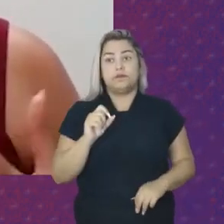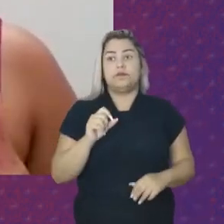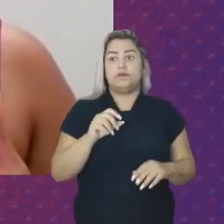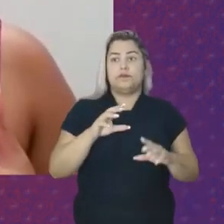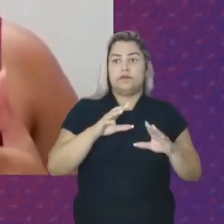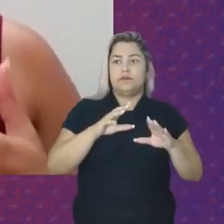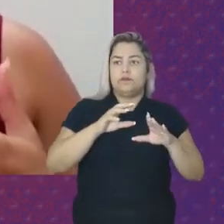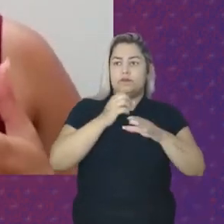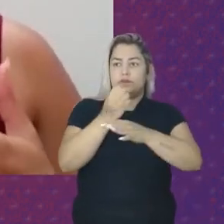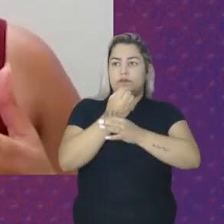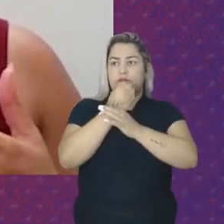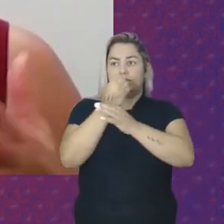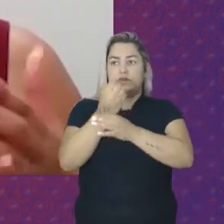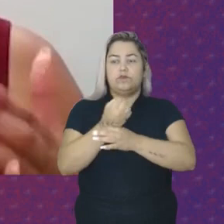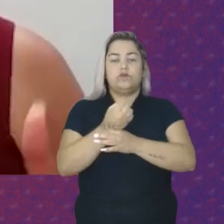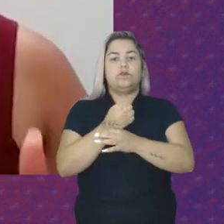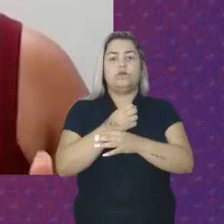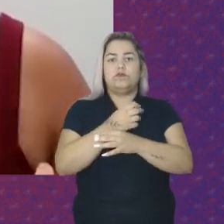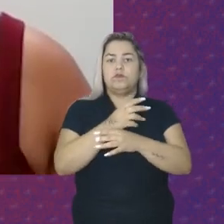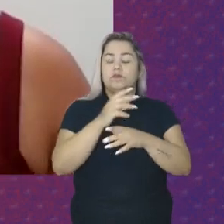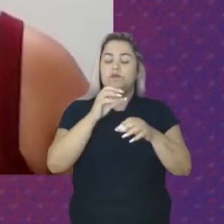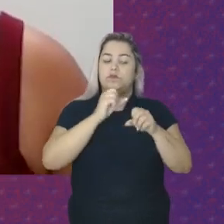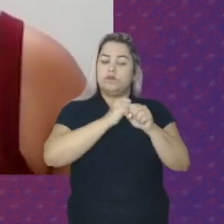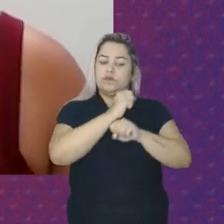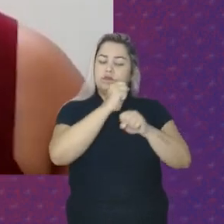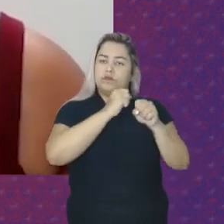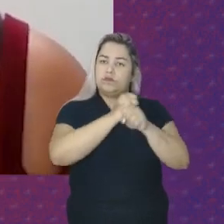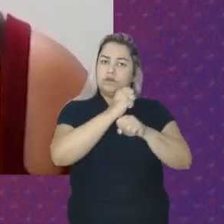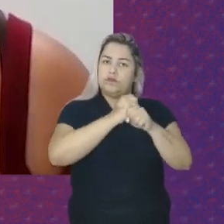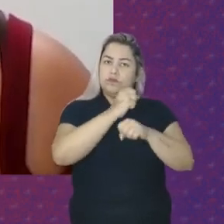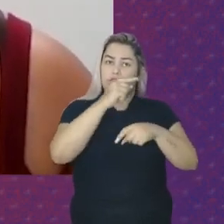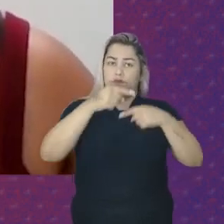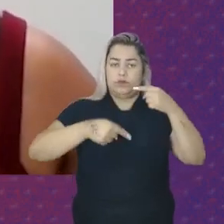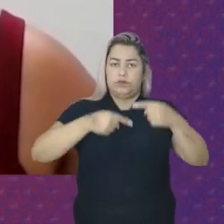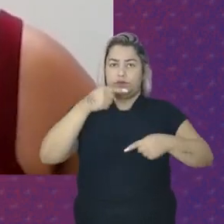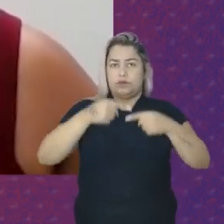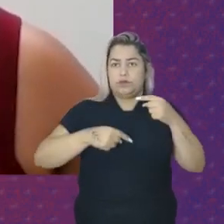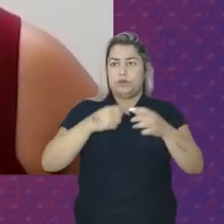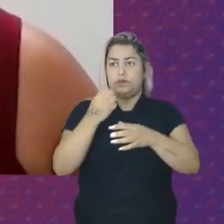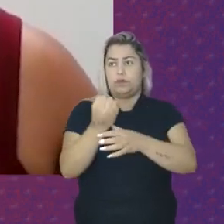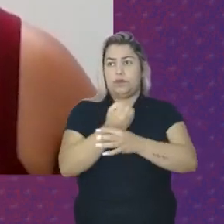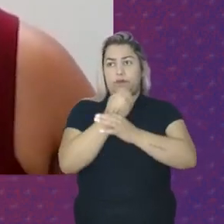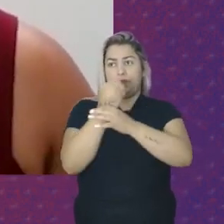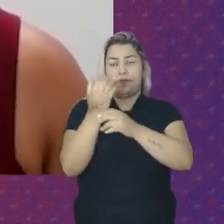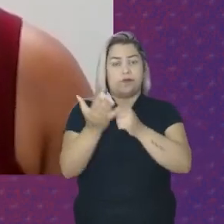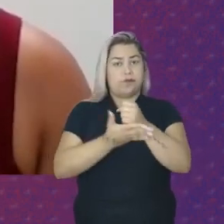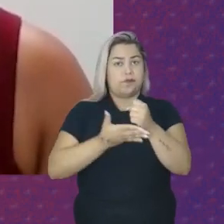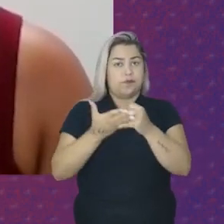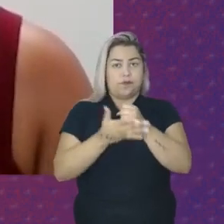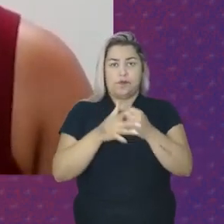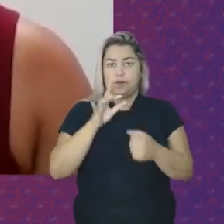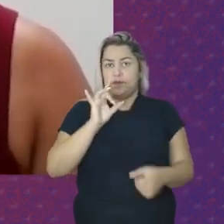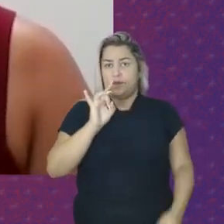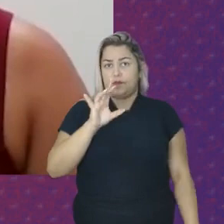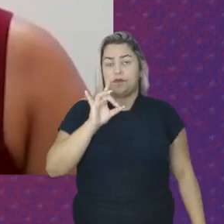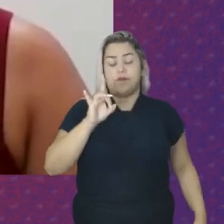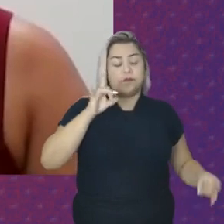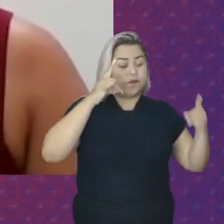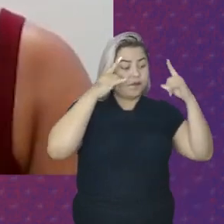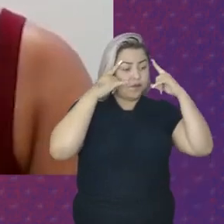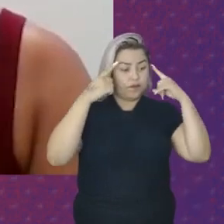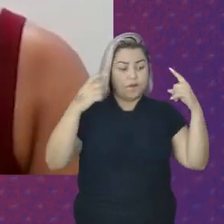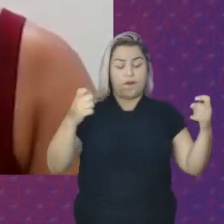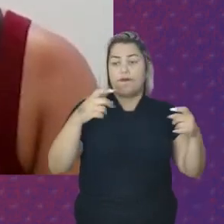segurança cidadã, é construir uma política de segurança que tenha como base não a violência, não